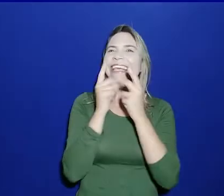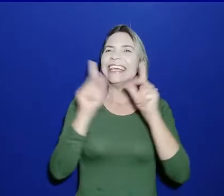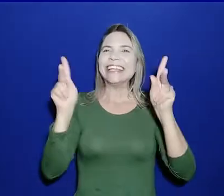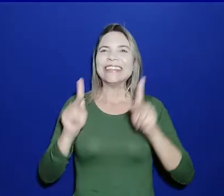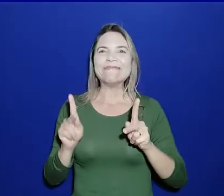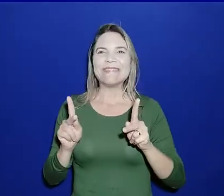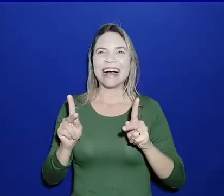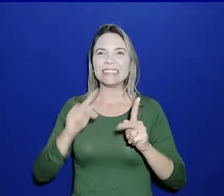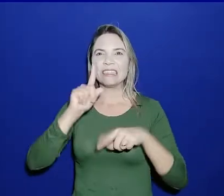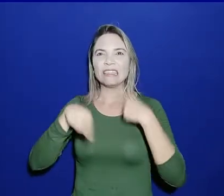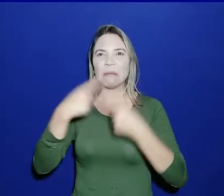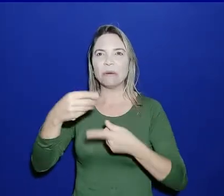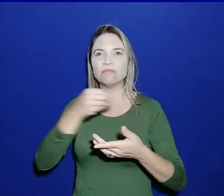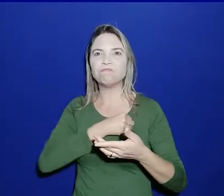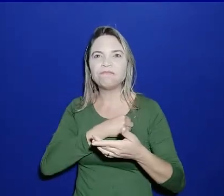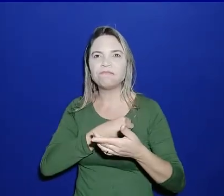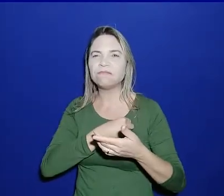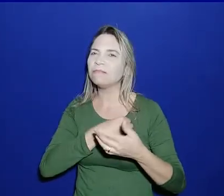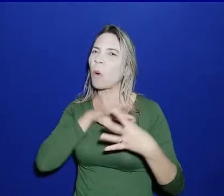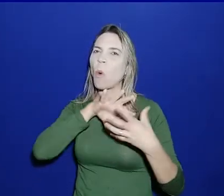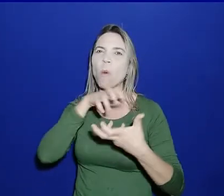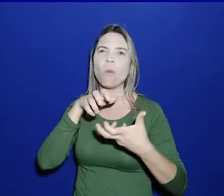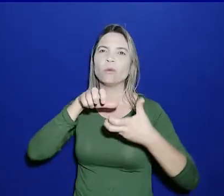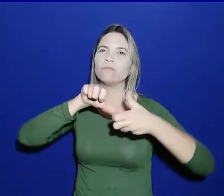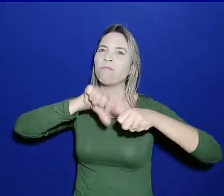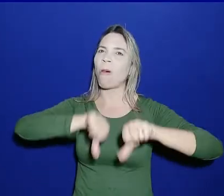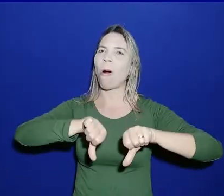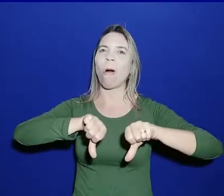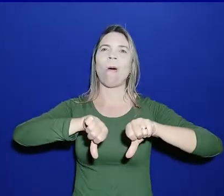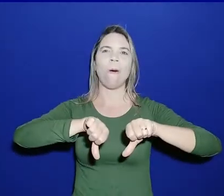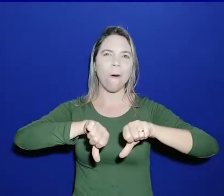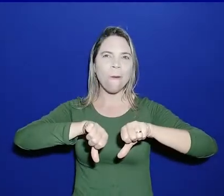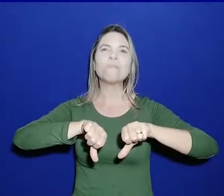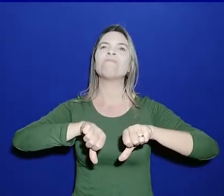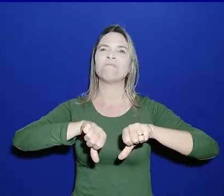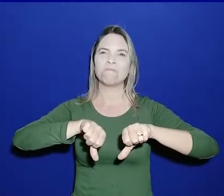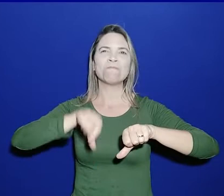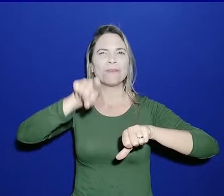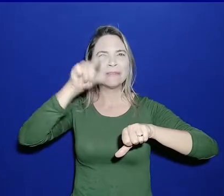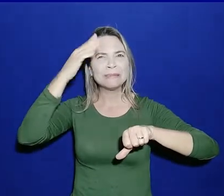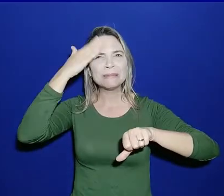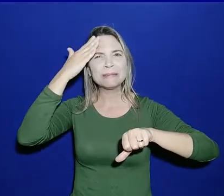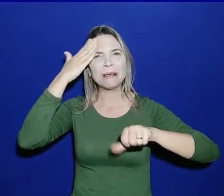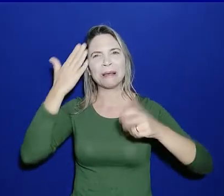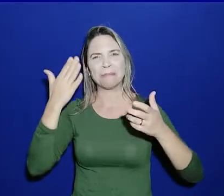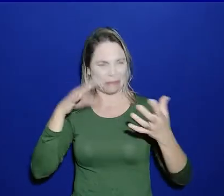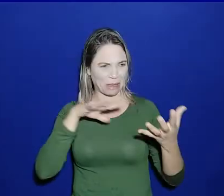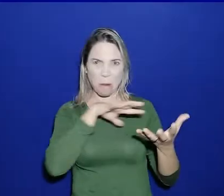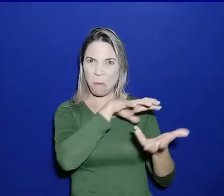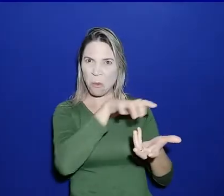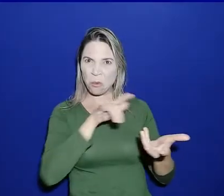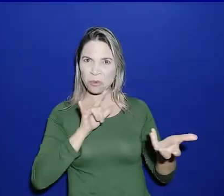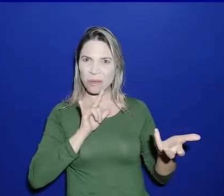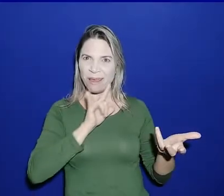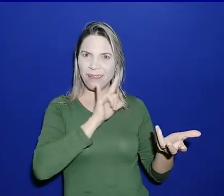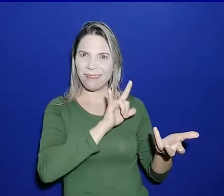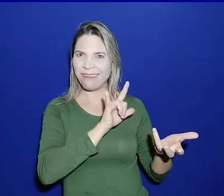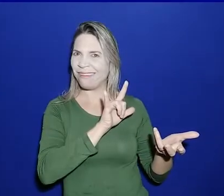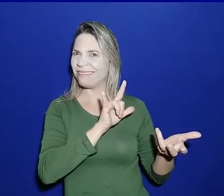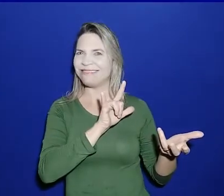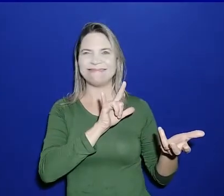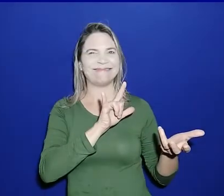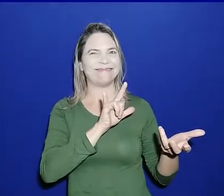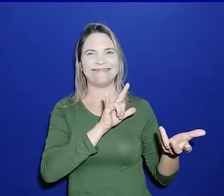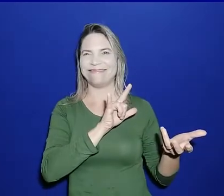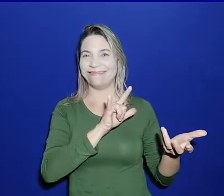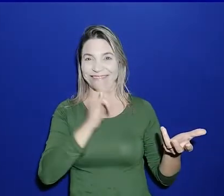Nesse mundo aqui, sofreremos decepções. Para quem estava apaixonado por esse mundo,